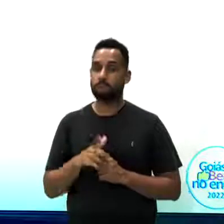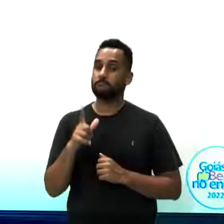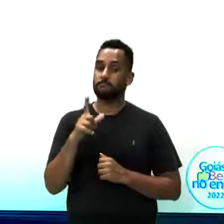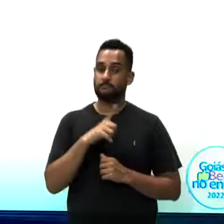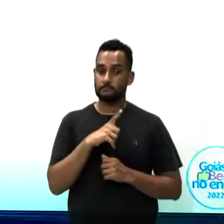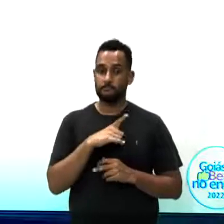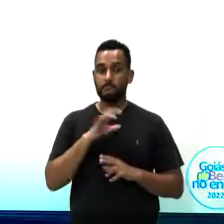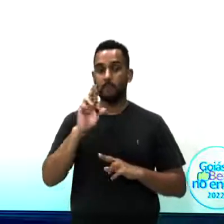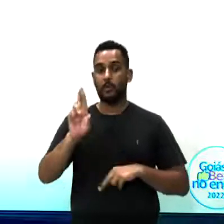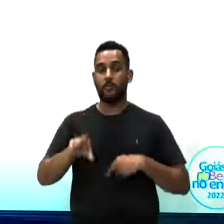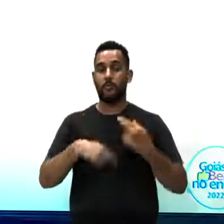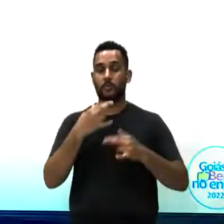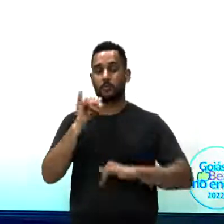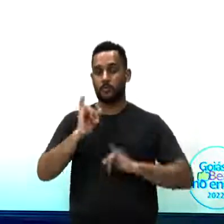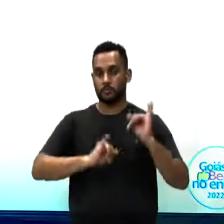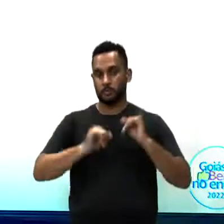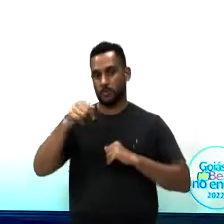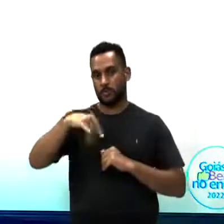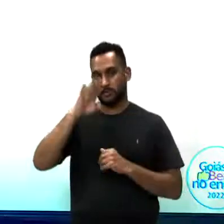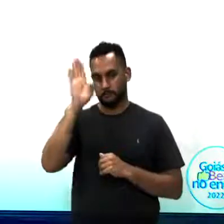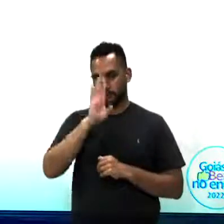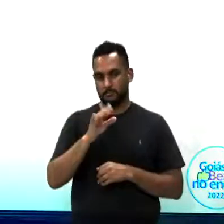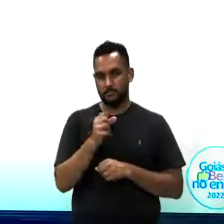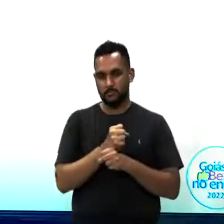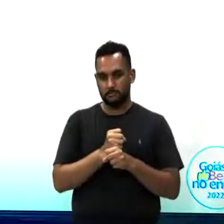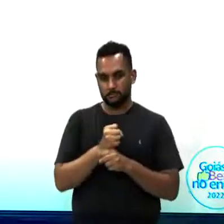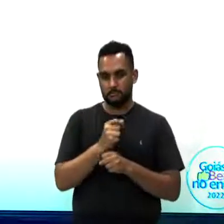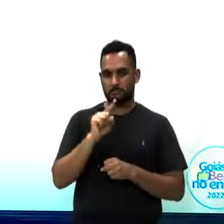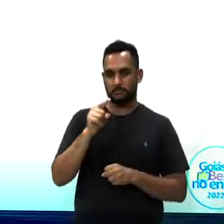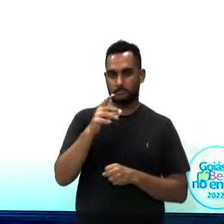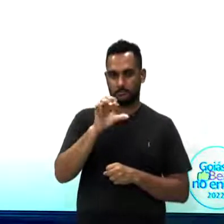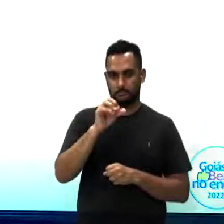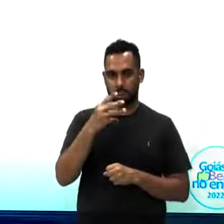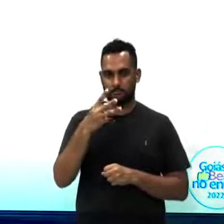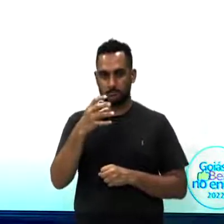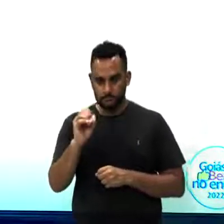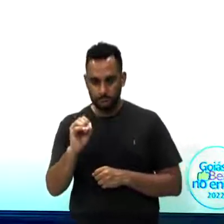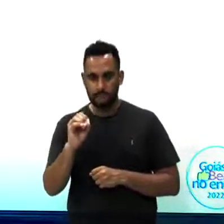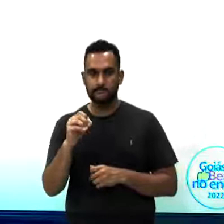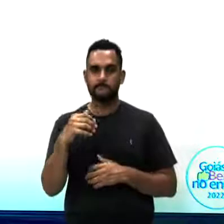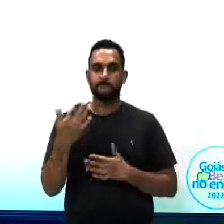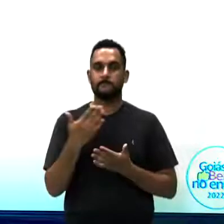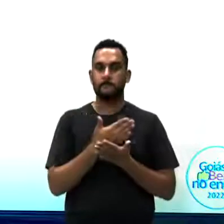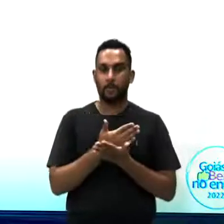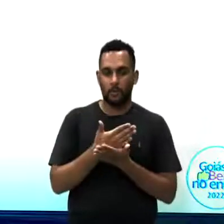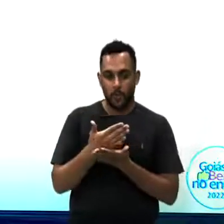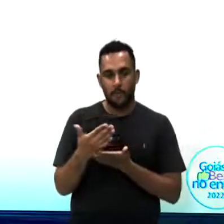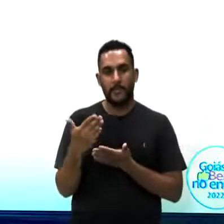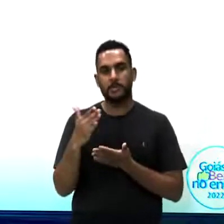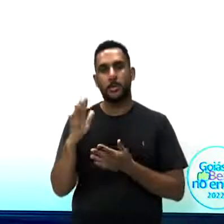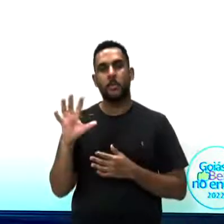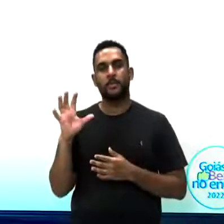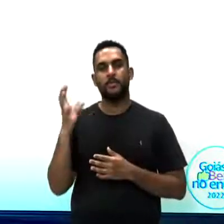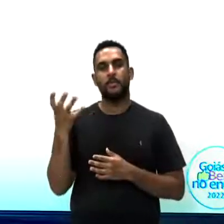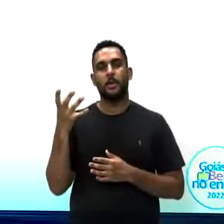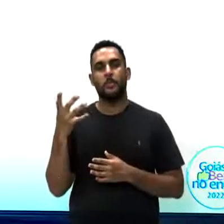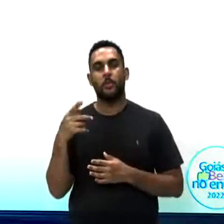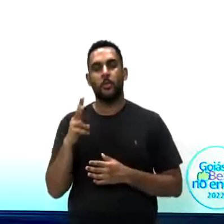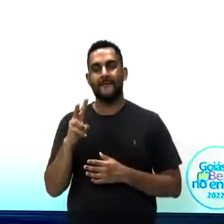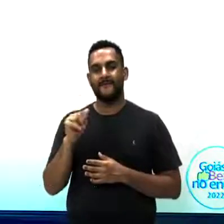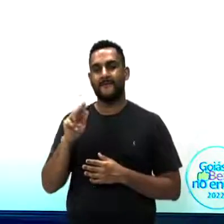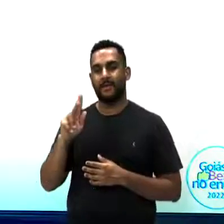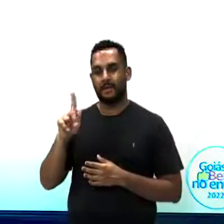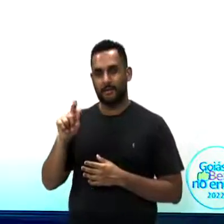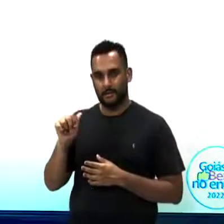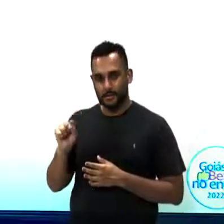temos a Revolução Industrial Brasileira na década de 30. Então, aí, começando a Era Vargas, essa Revolução Industrial ela vai